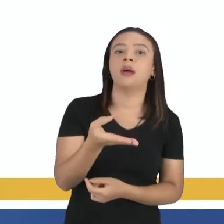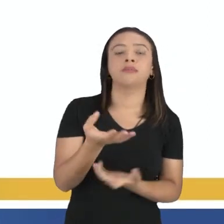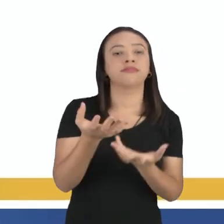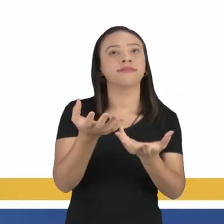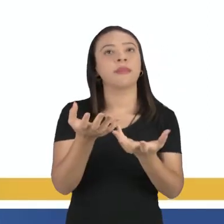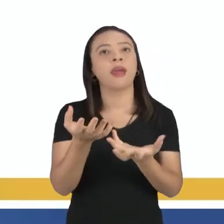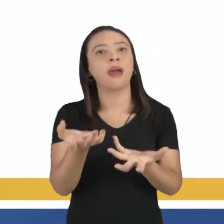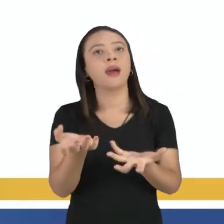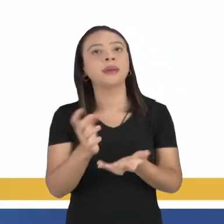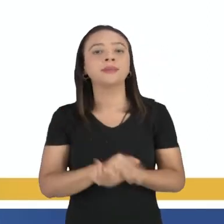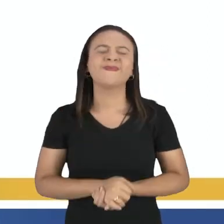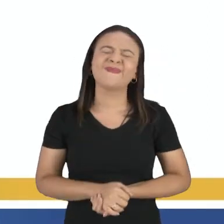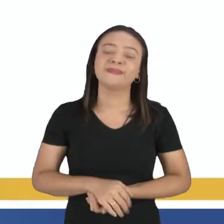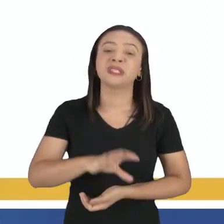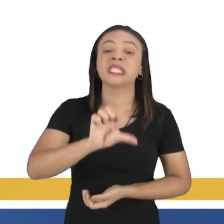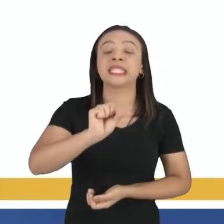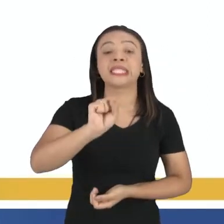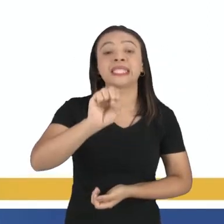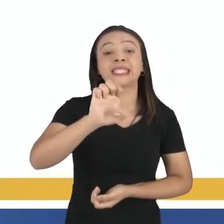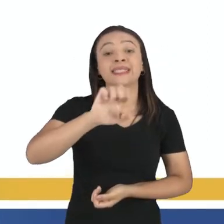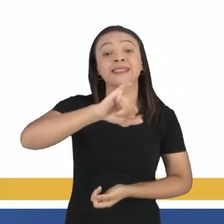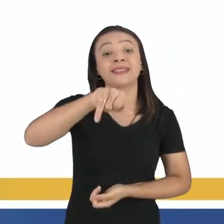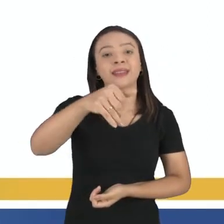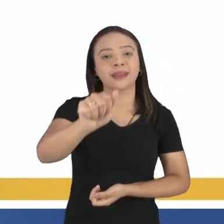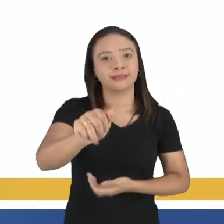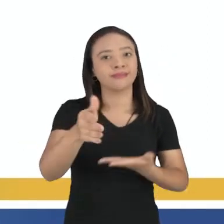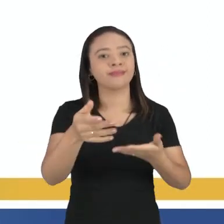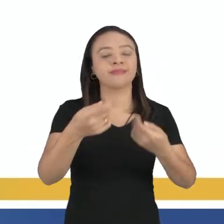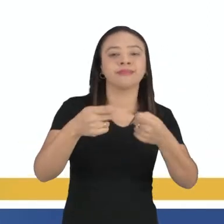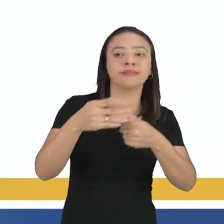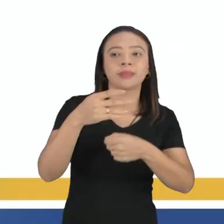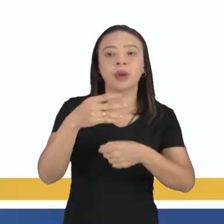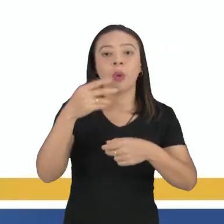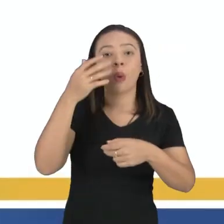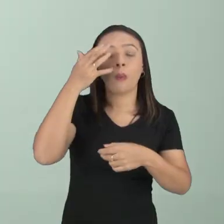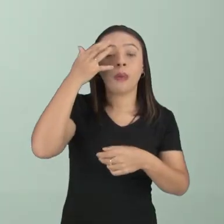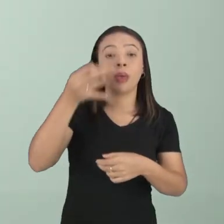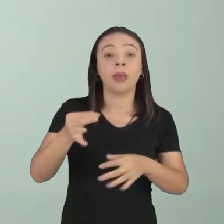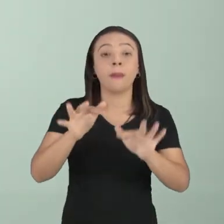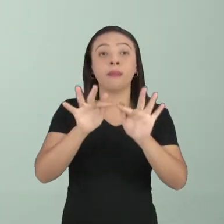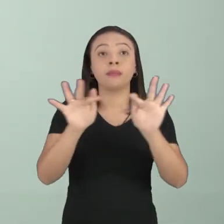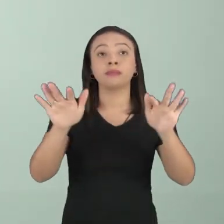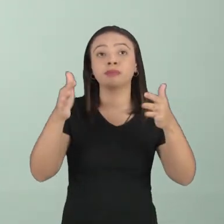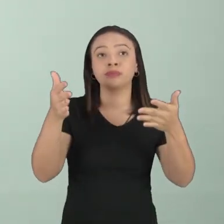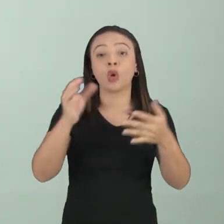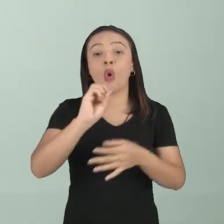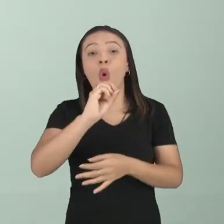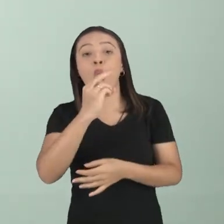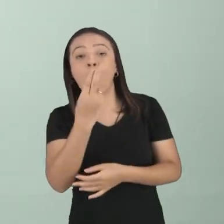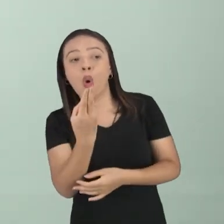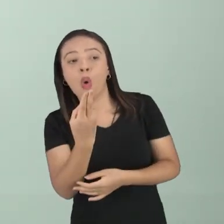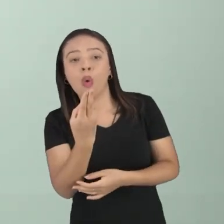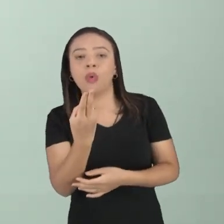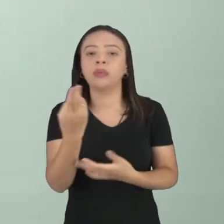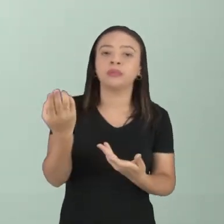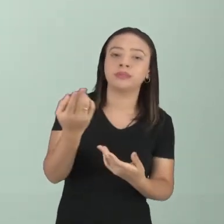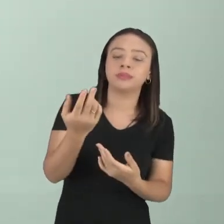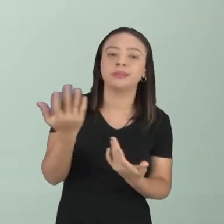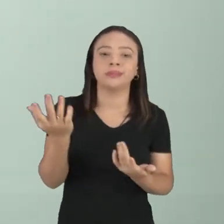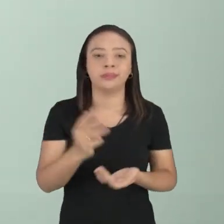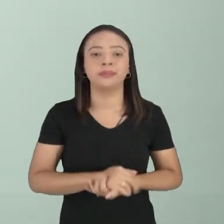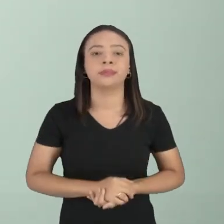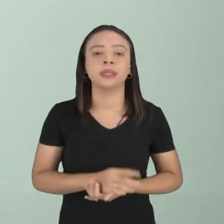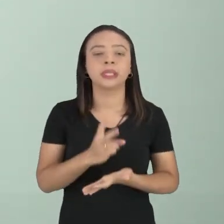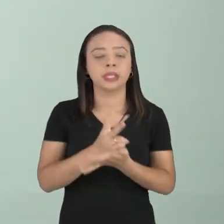quer seja, né? Ou seja. Então, vai depender da frase ali, né? Ou alguma coisa, disse isso ou,